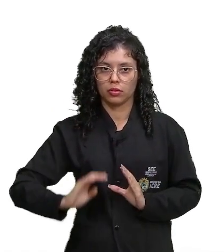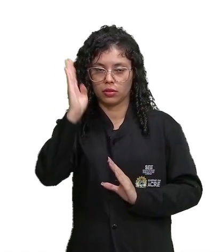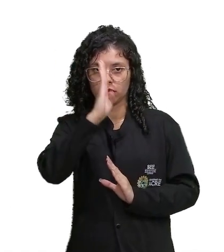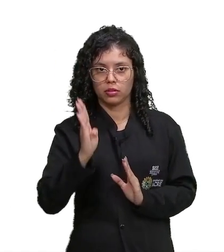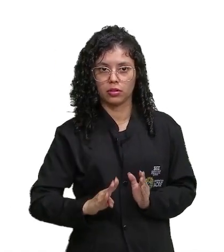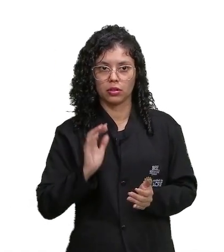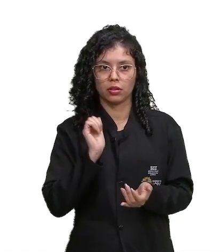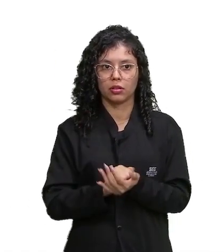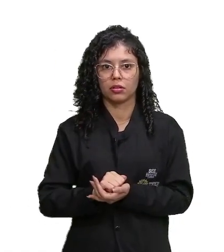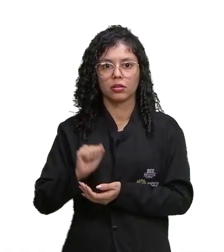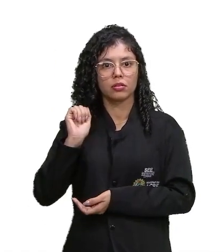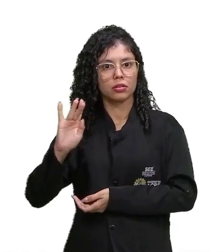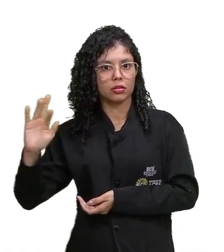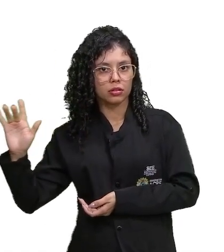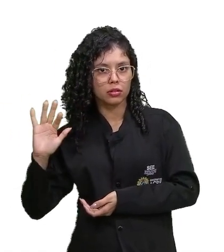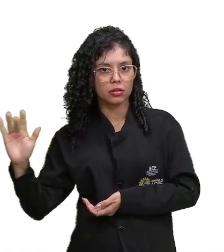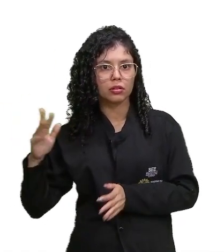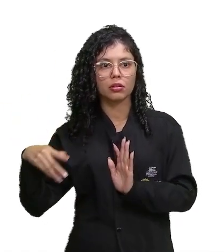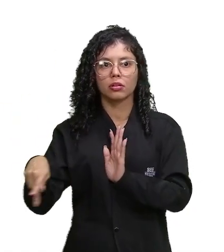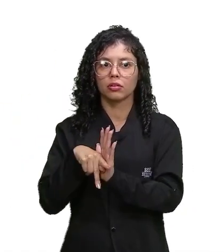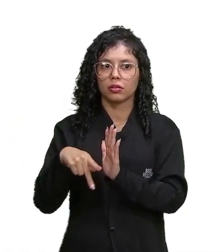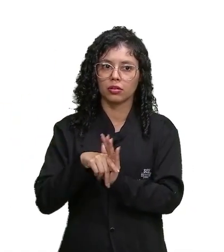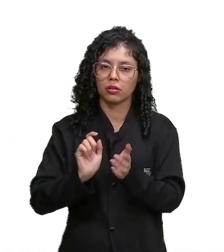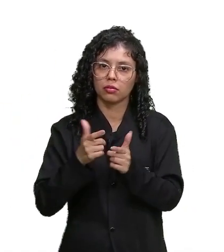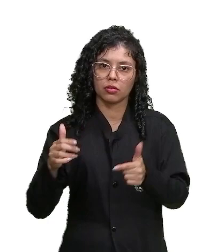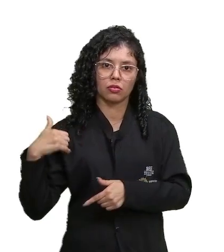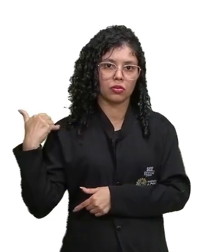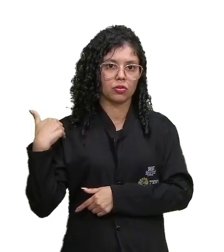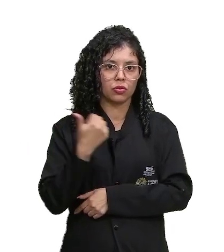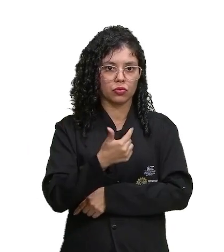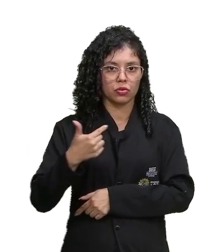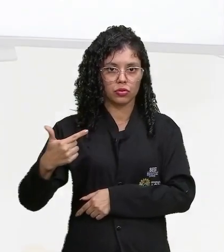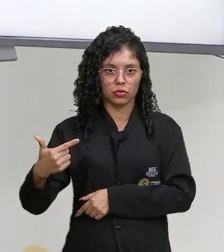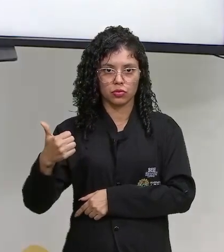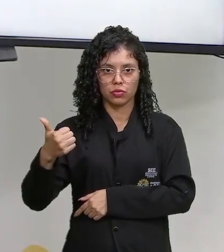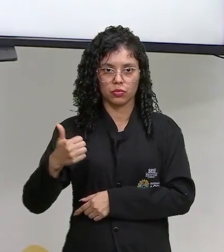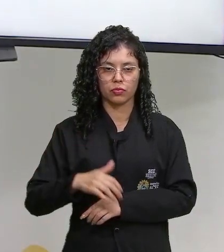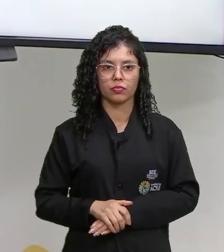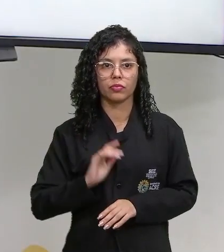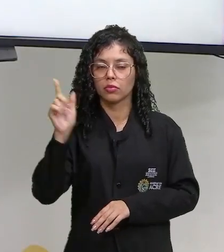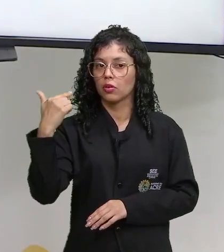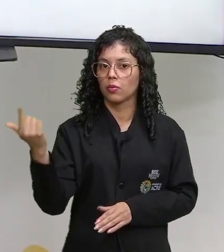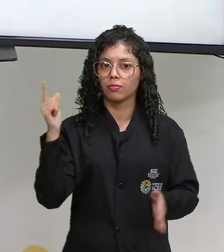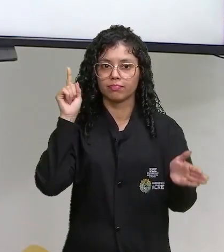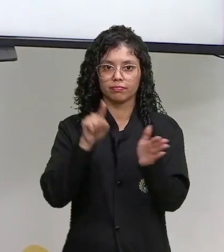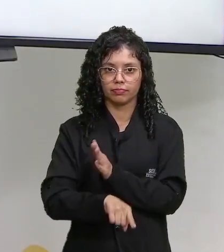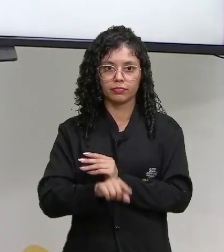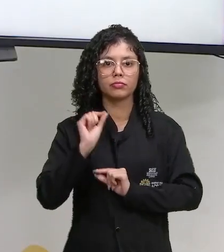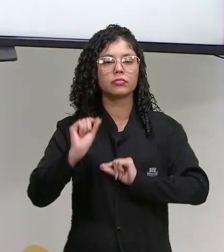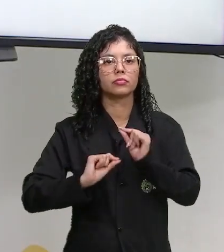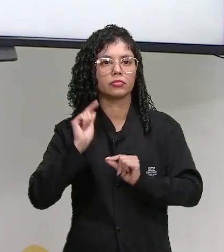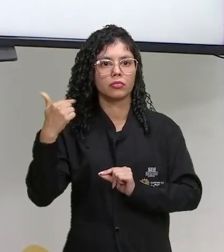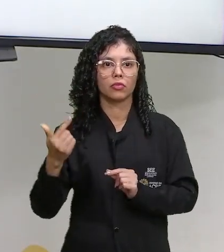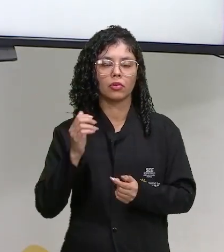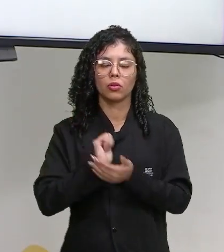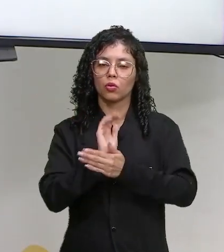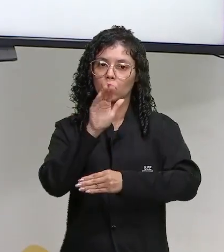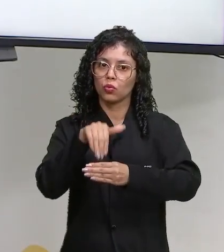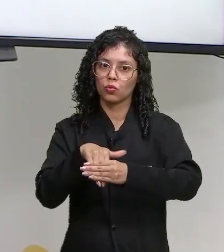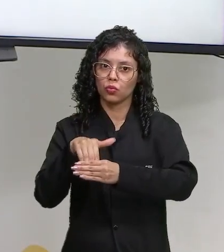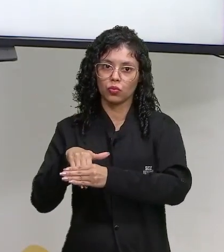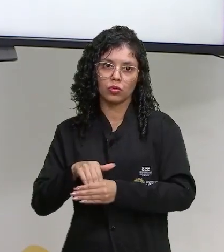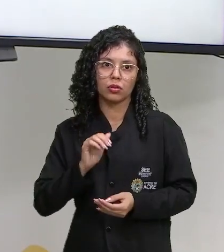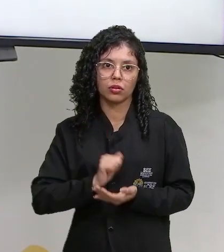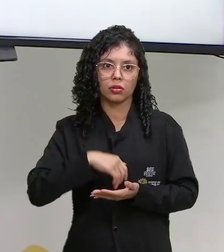cidadãos brasileiros alfabetizados maiores de 21 anos. Aí aqui já é uma outra questão. A história do voto no Brasil vai